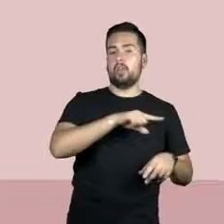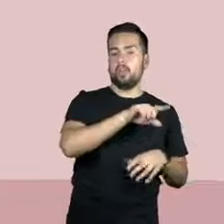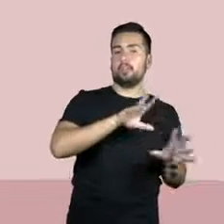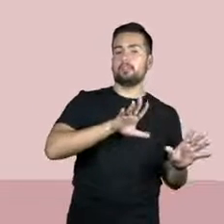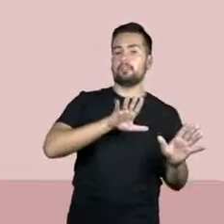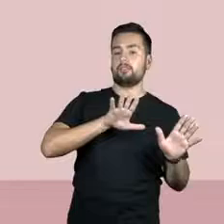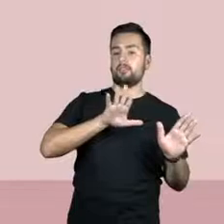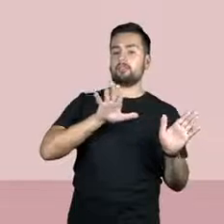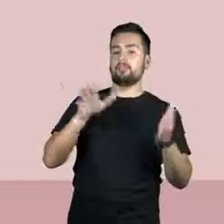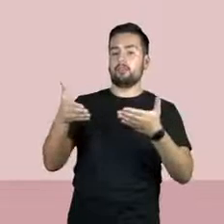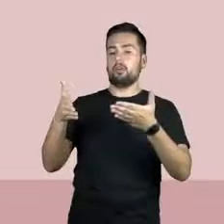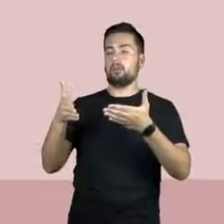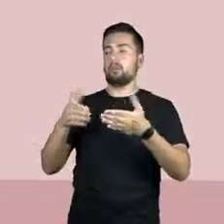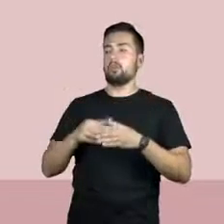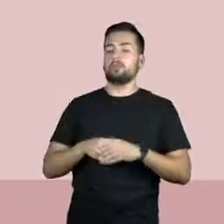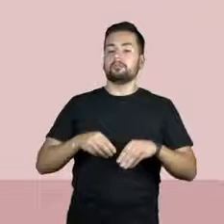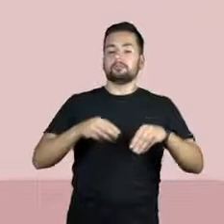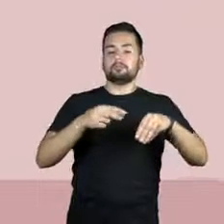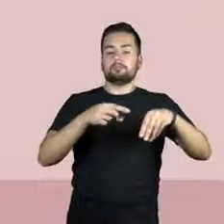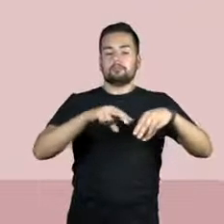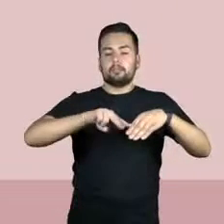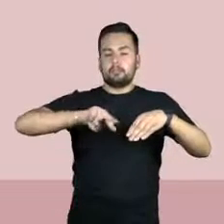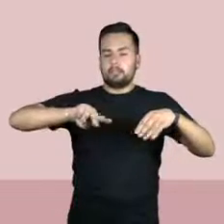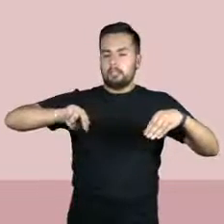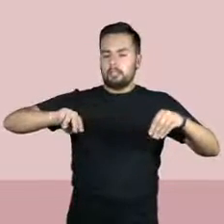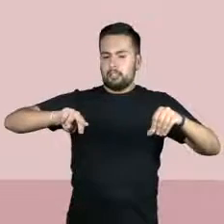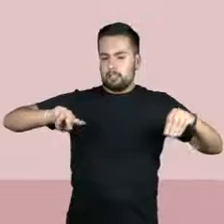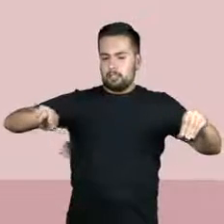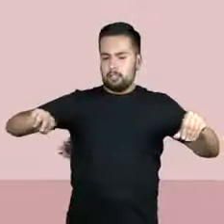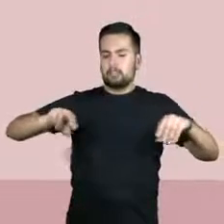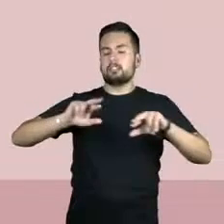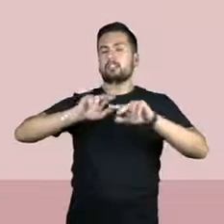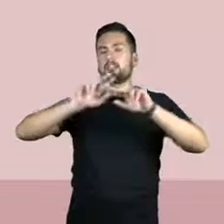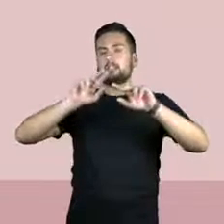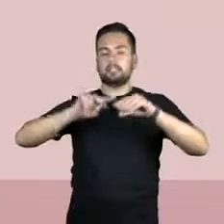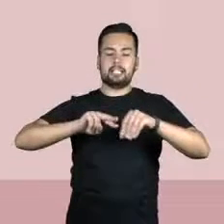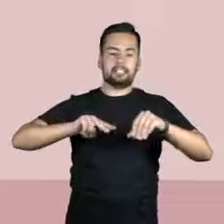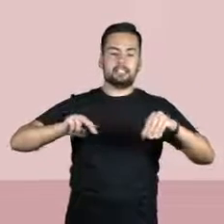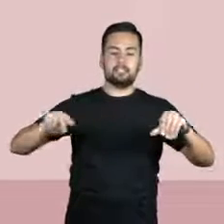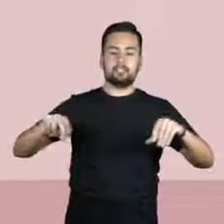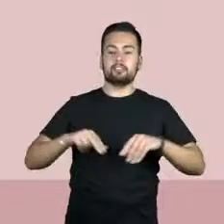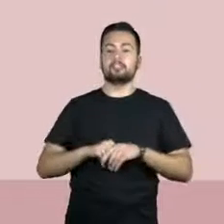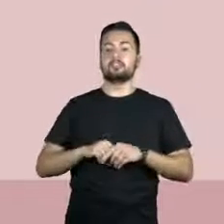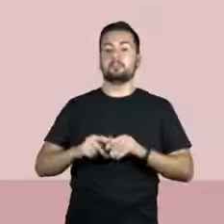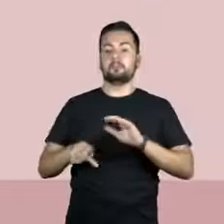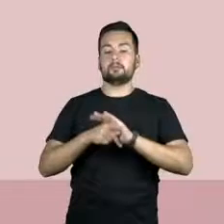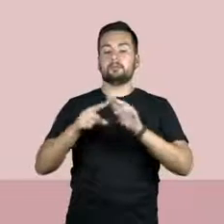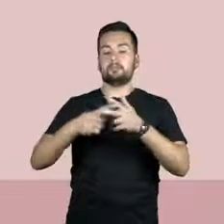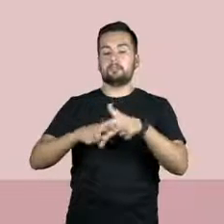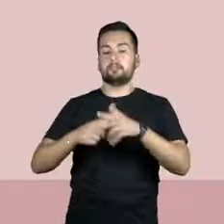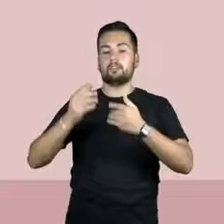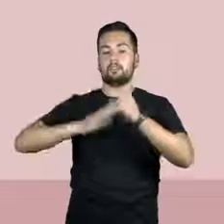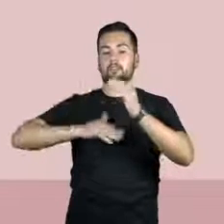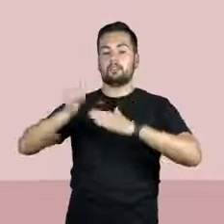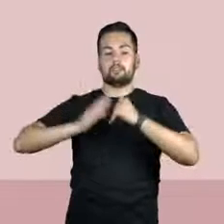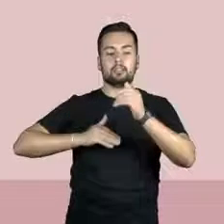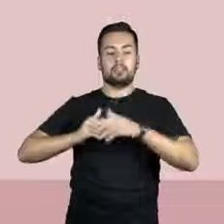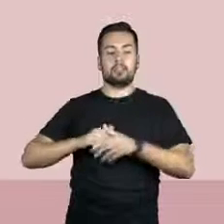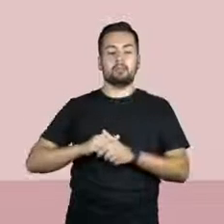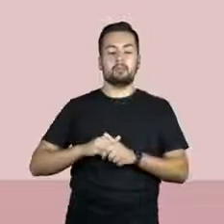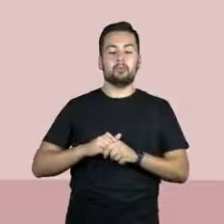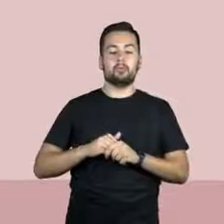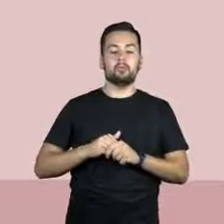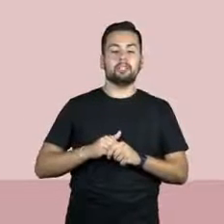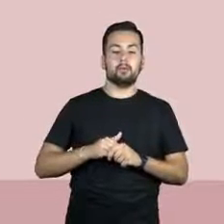mineração, de estabilização, com algum tipo de uso de uma ferramenta profissional. Tá? E também, claro, as soluções CAD.